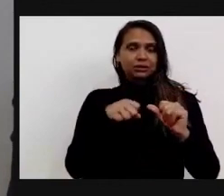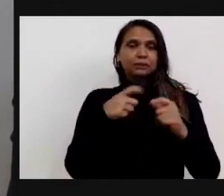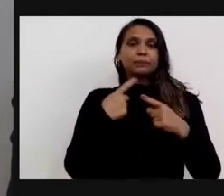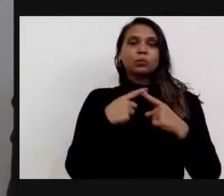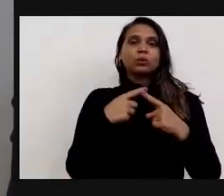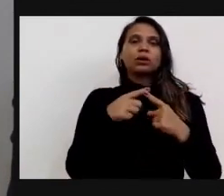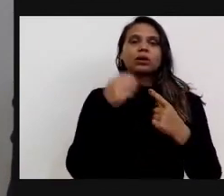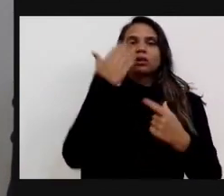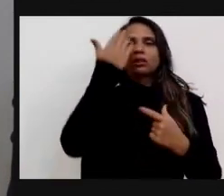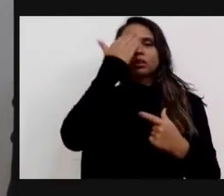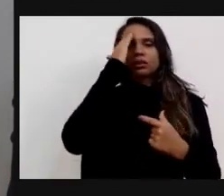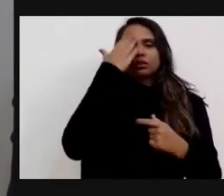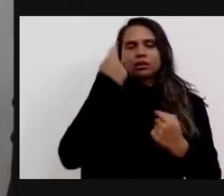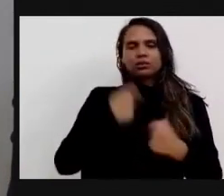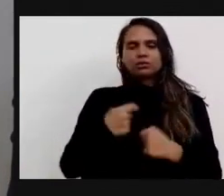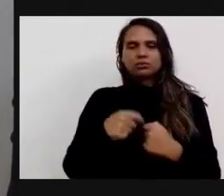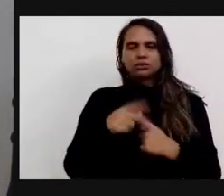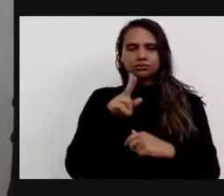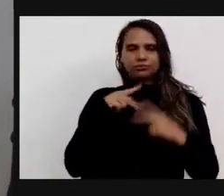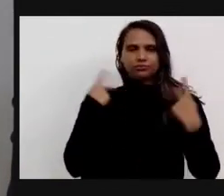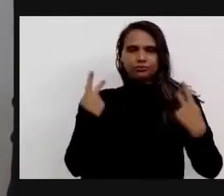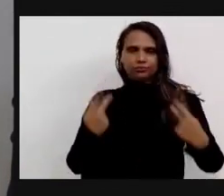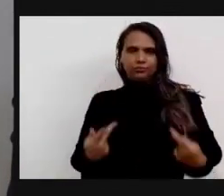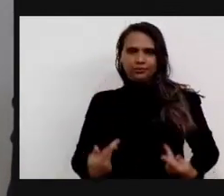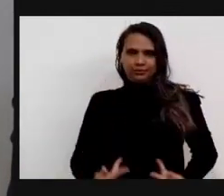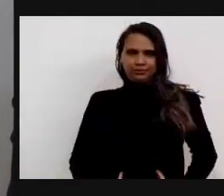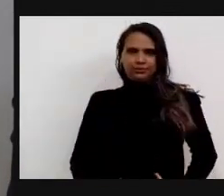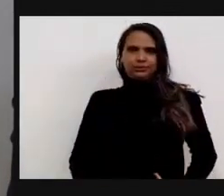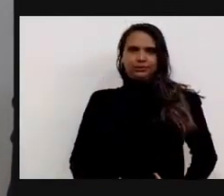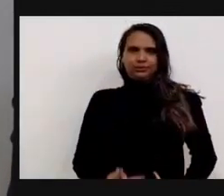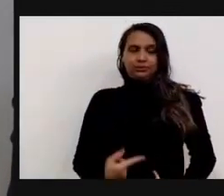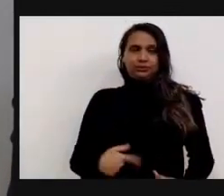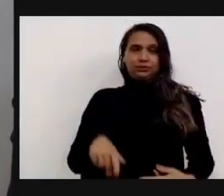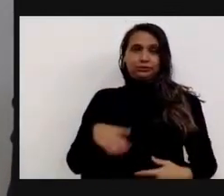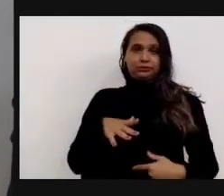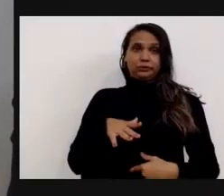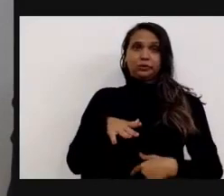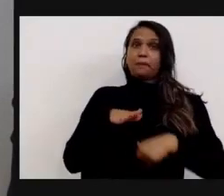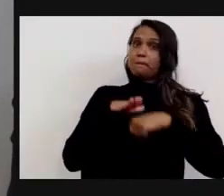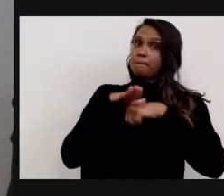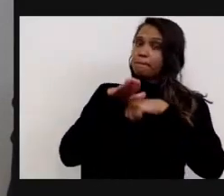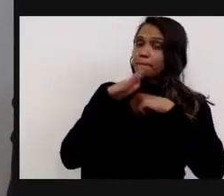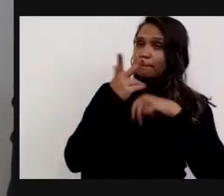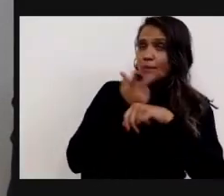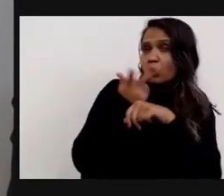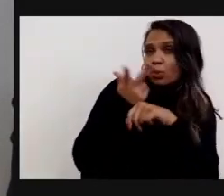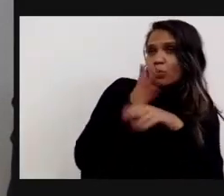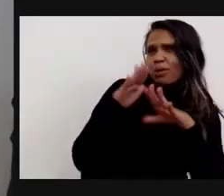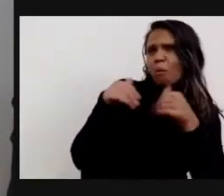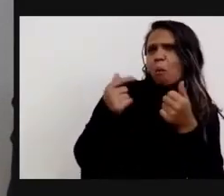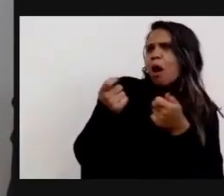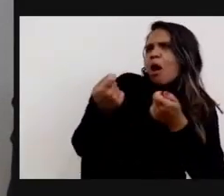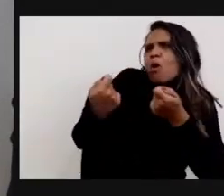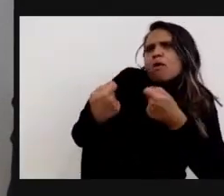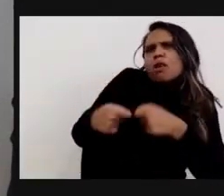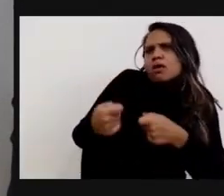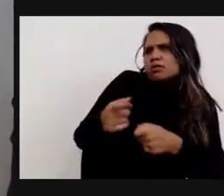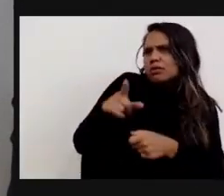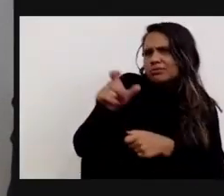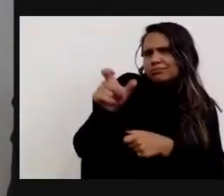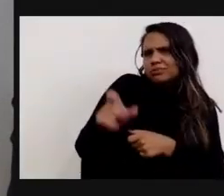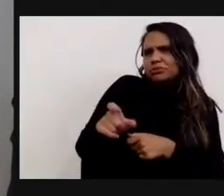humanas e aí uma pesquisa de clima ela busca uma necessidade né qualquer necessidade das pessoas